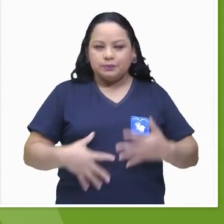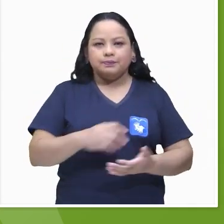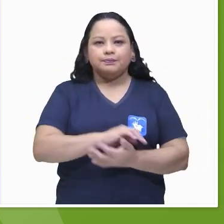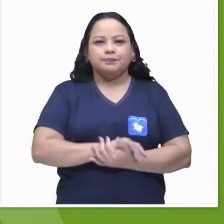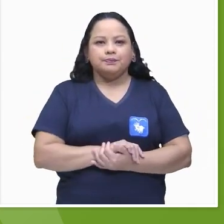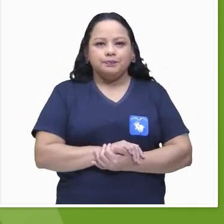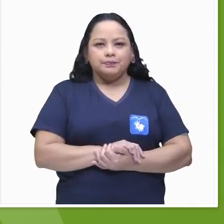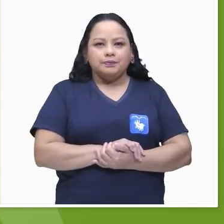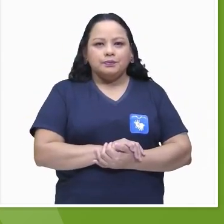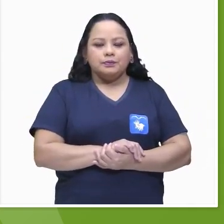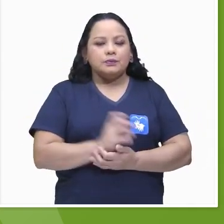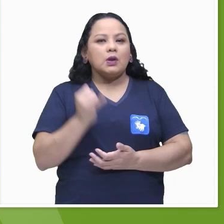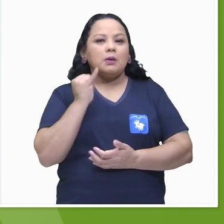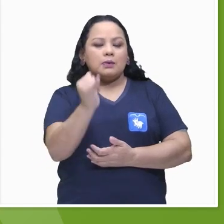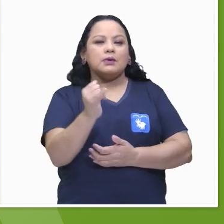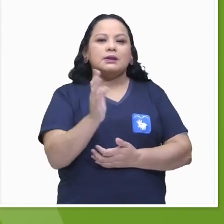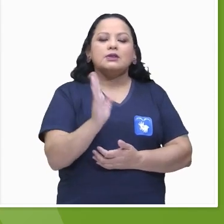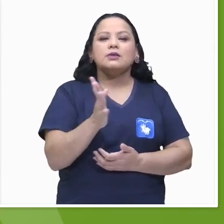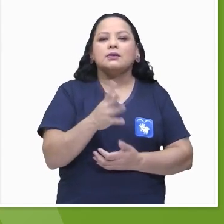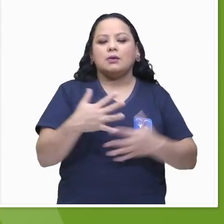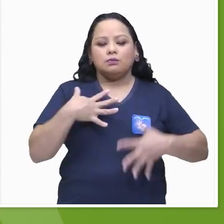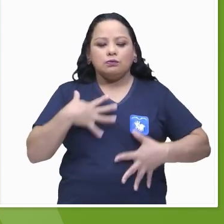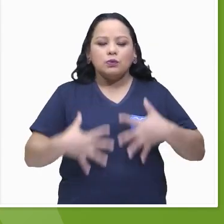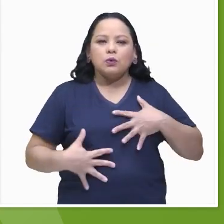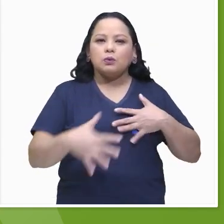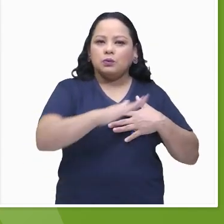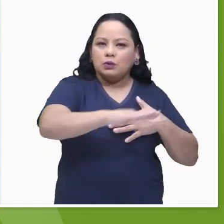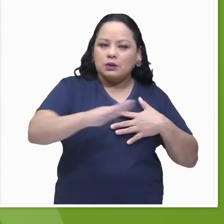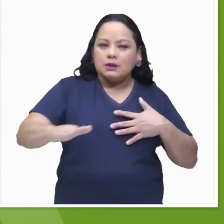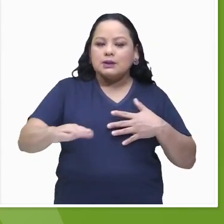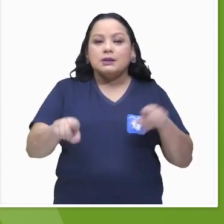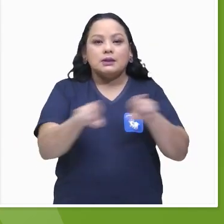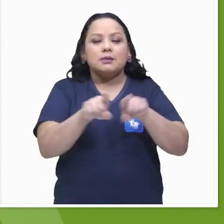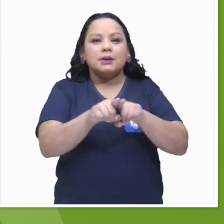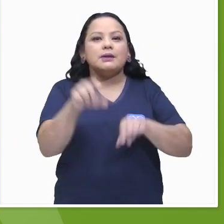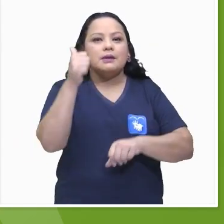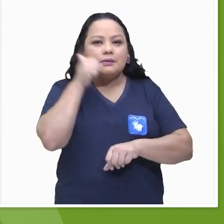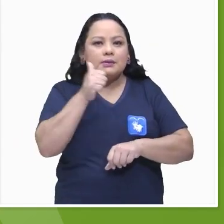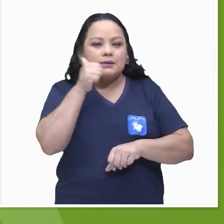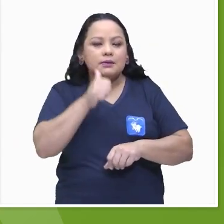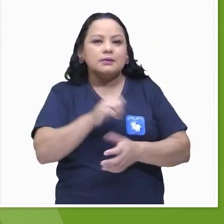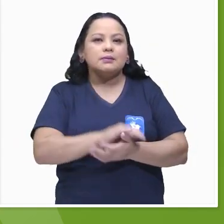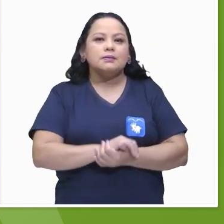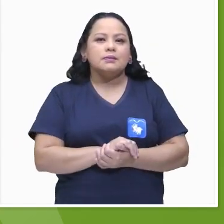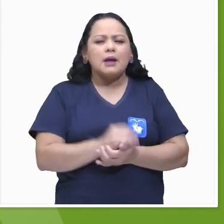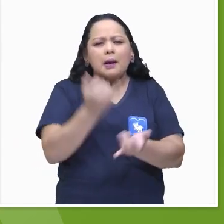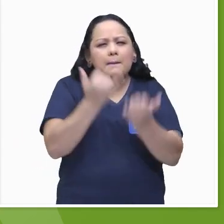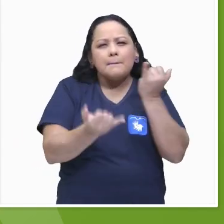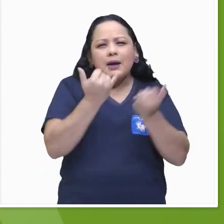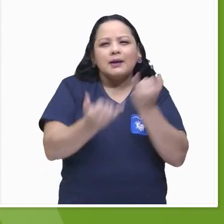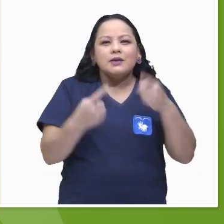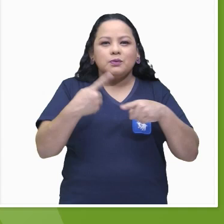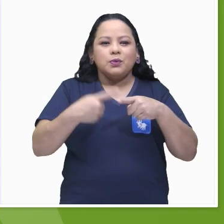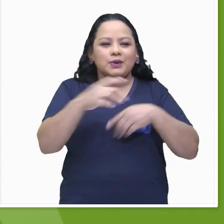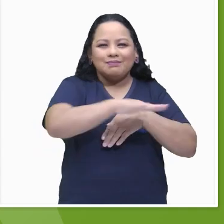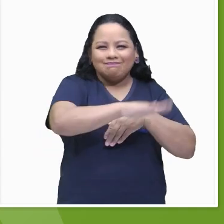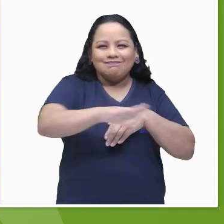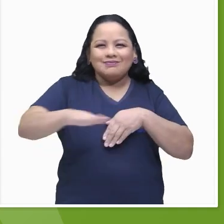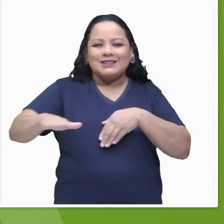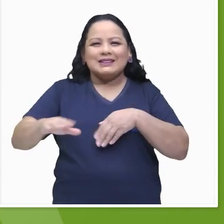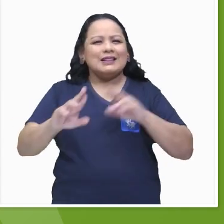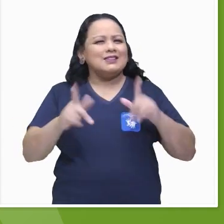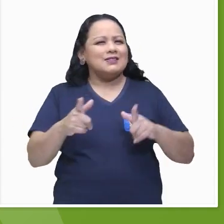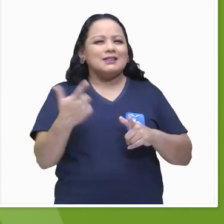secundárias, né? Então, como eu falei para vocês, o corpo das crianças, dos meninos e das meninas é bem parecido, né? Não tem muita